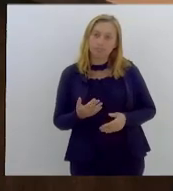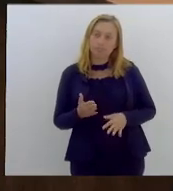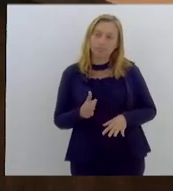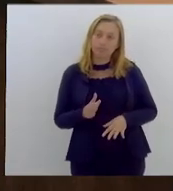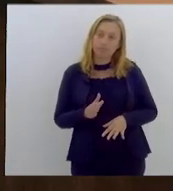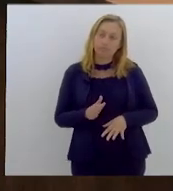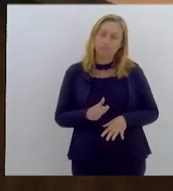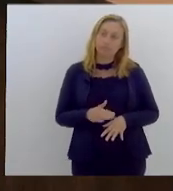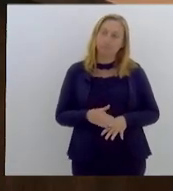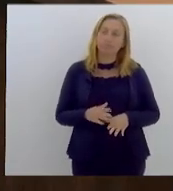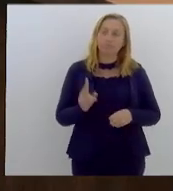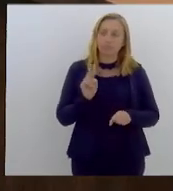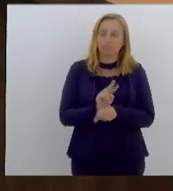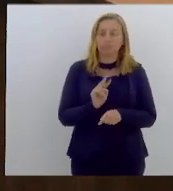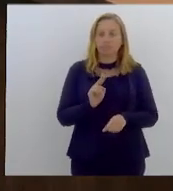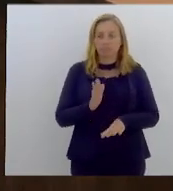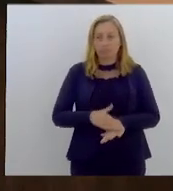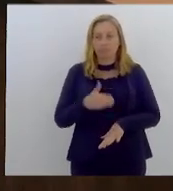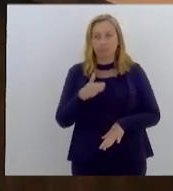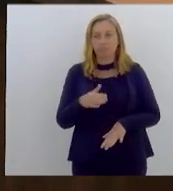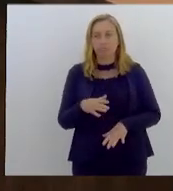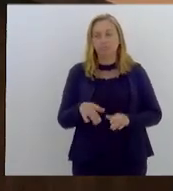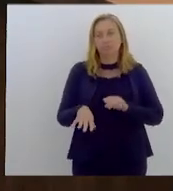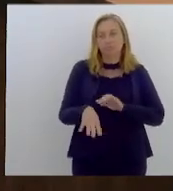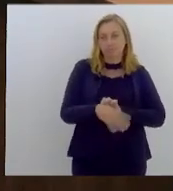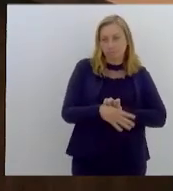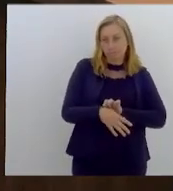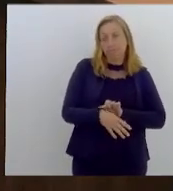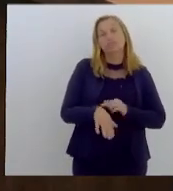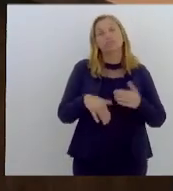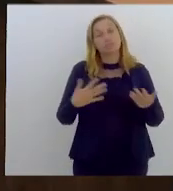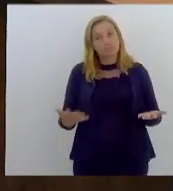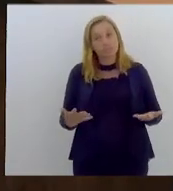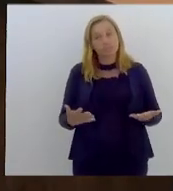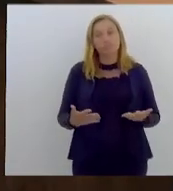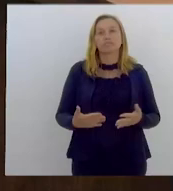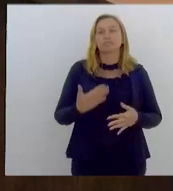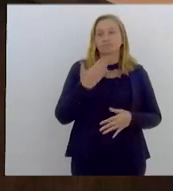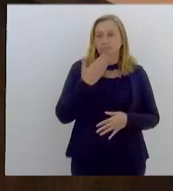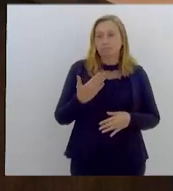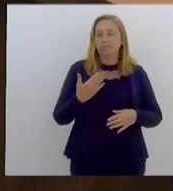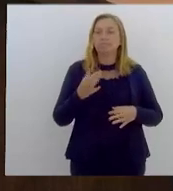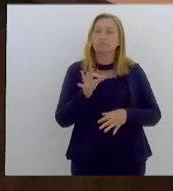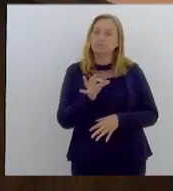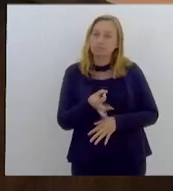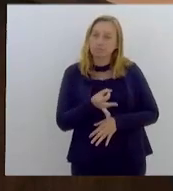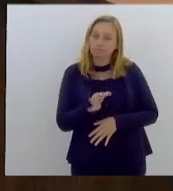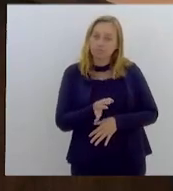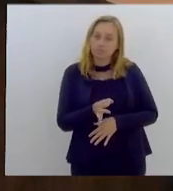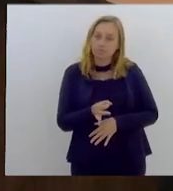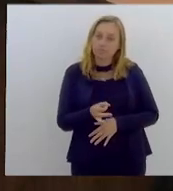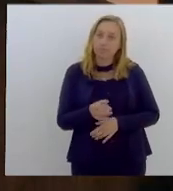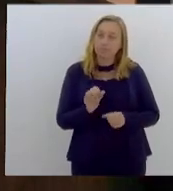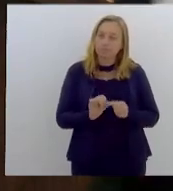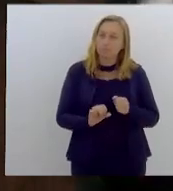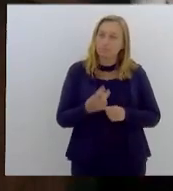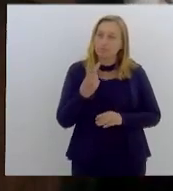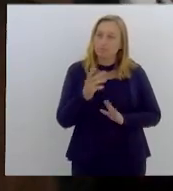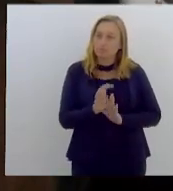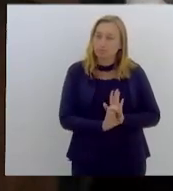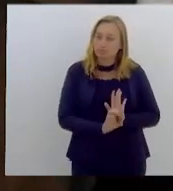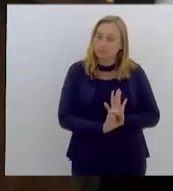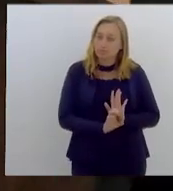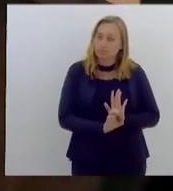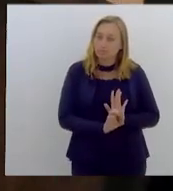a máxima proteção possível para esse taxista. Então, essa foi uma tentativa, mas, obviamente, nós fizemos duas emendas